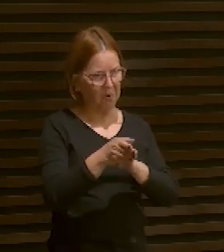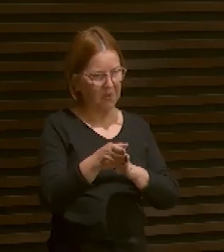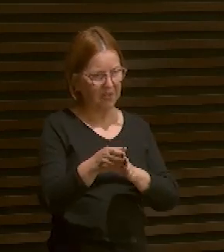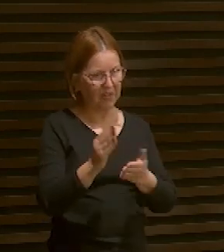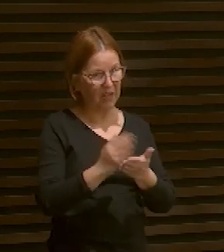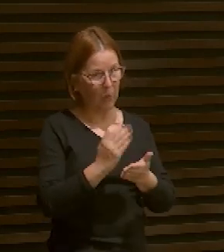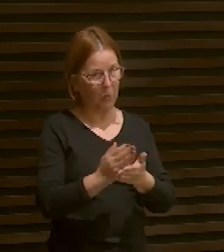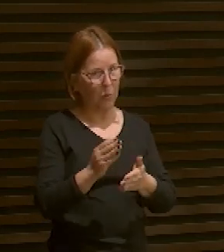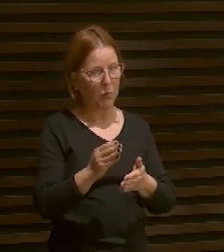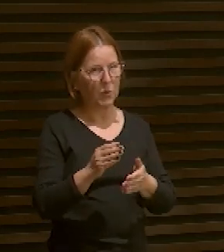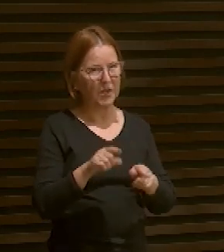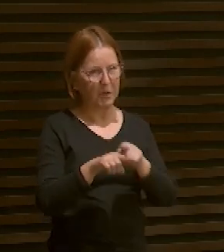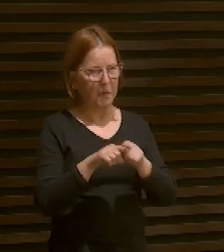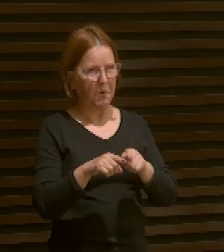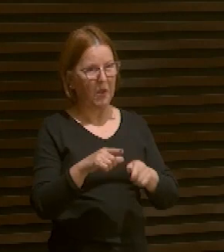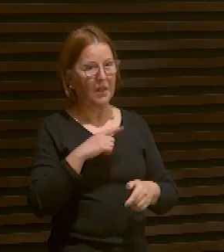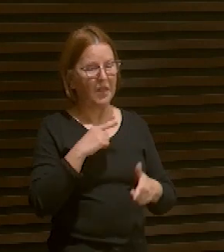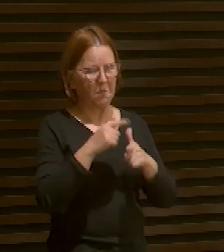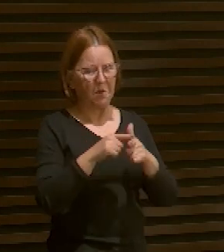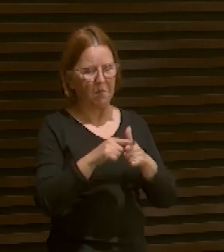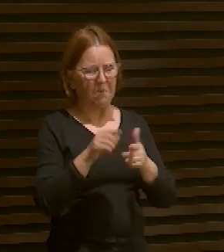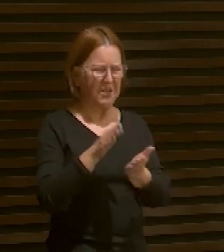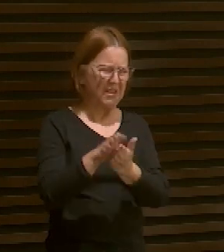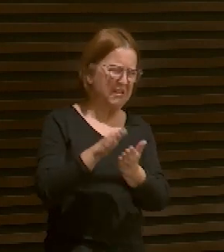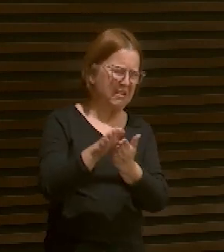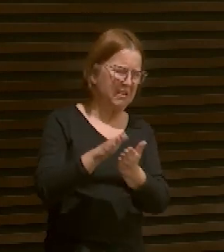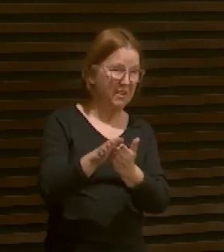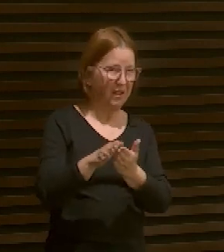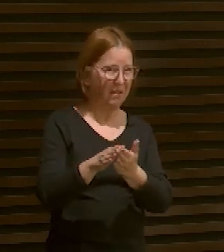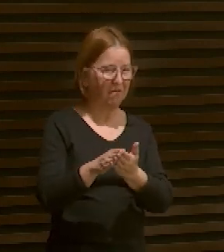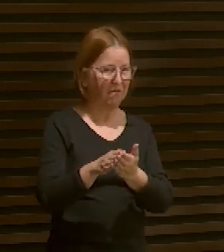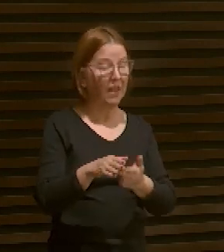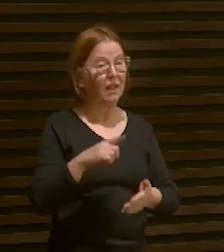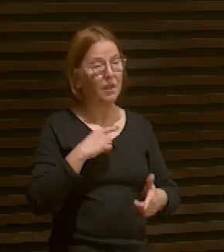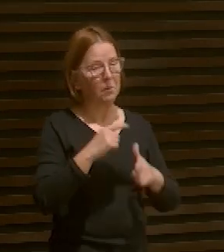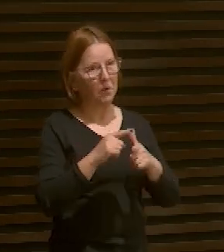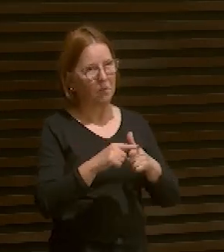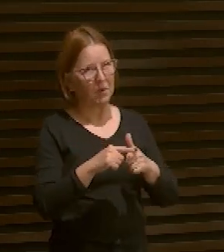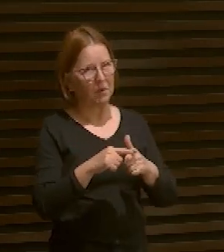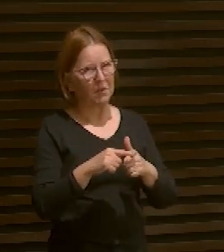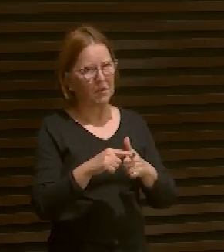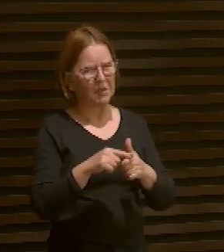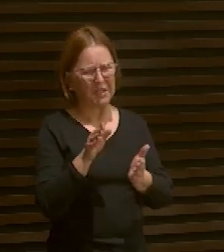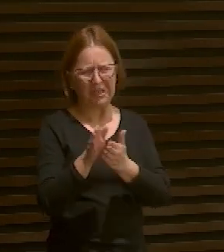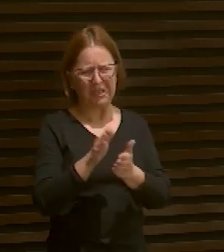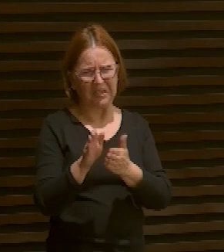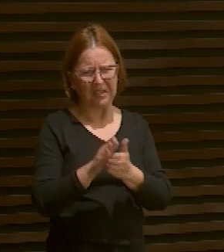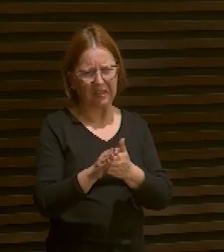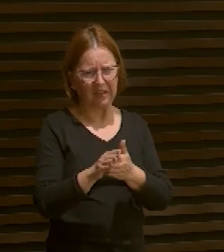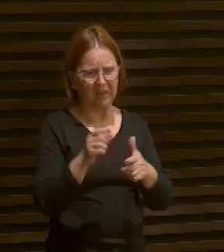dinheiro, que têm problema de gastar muito, que têm problema de escolher, se endividar.